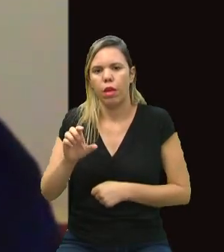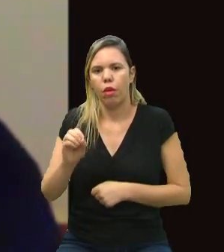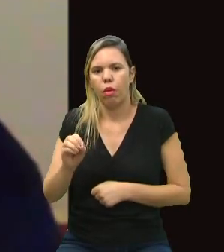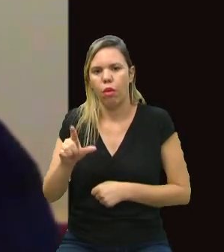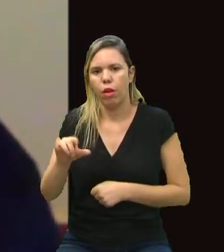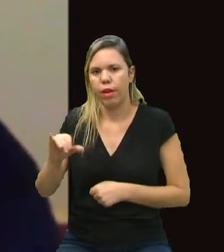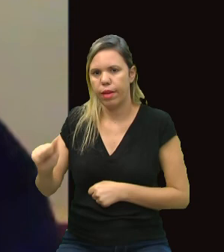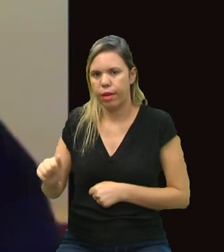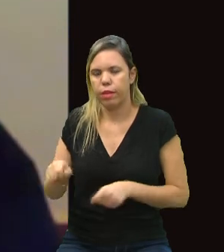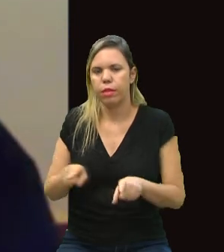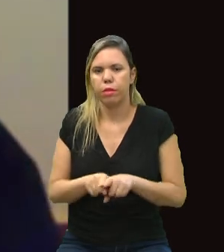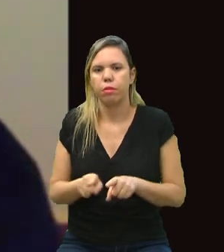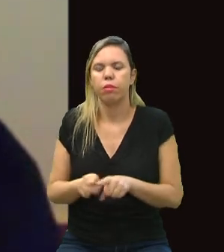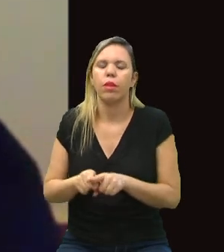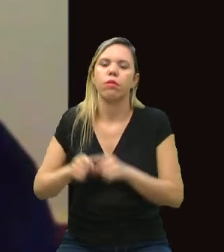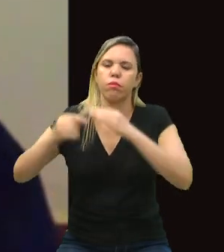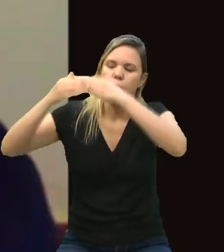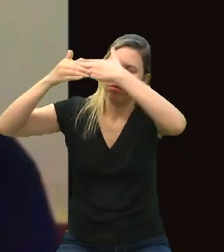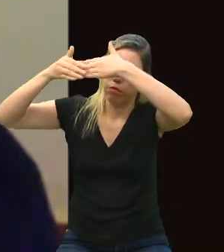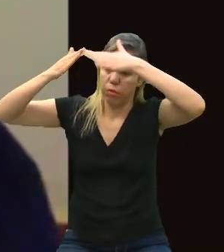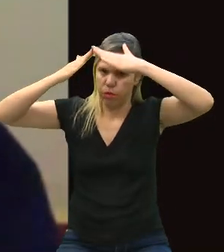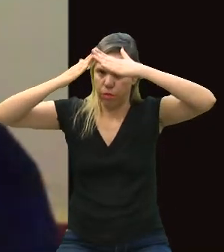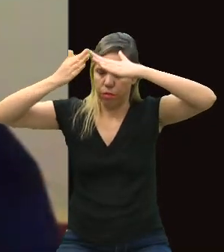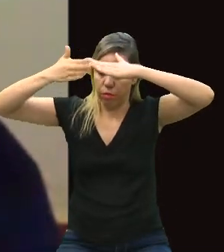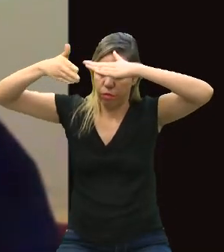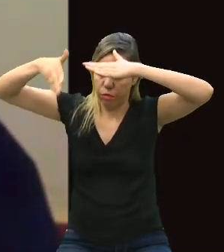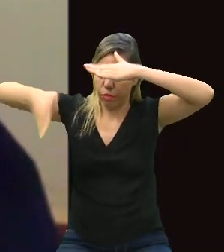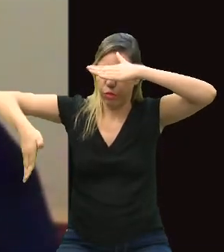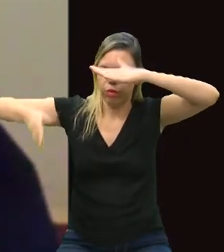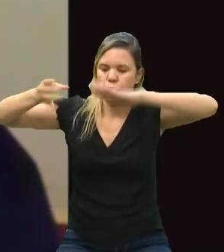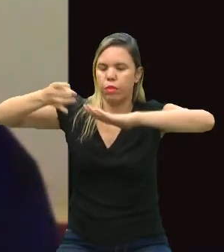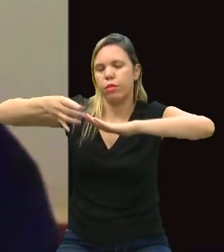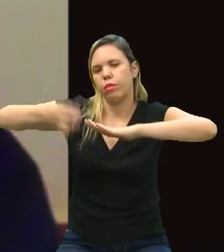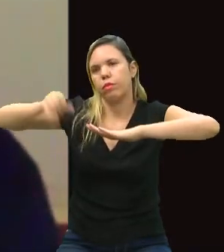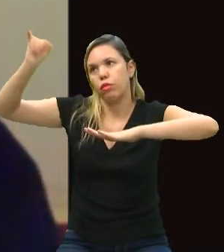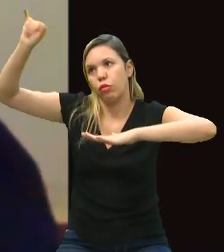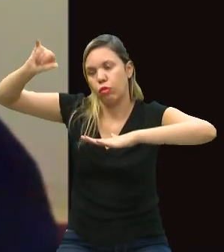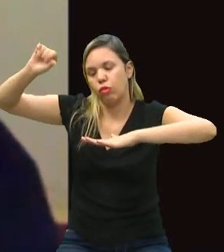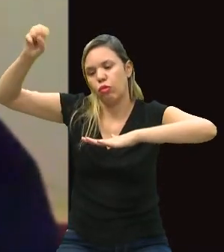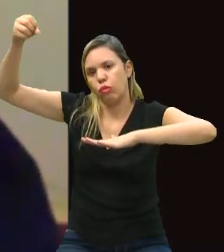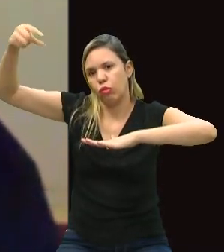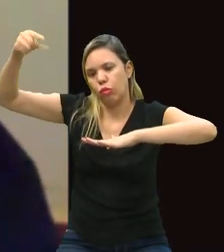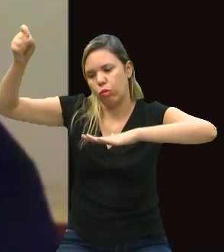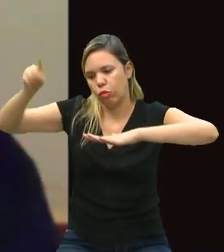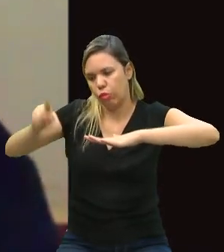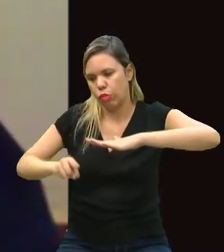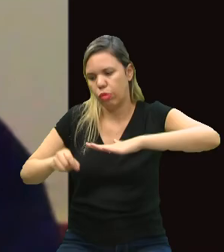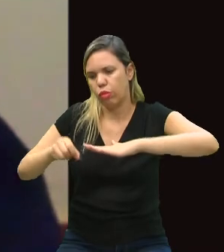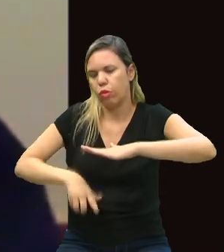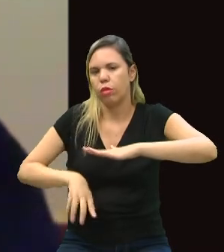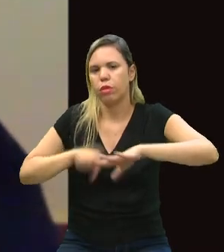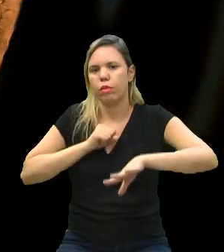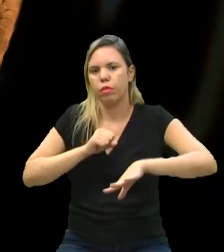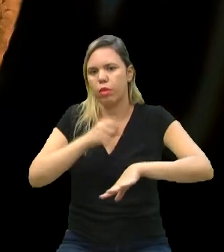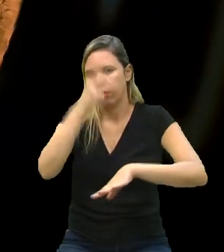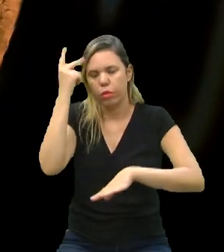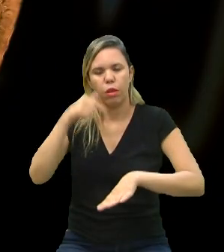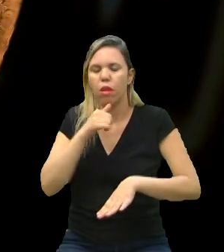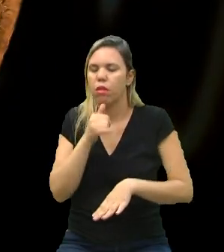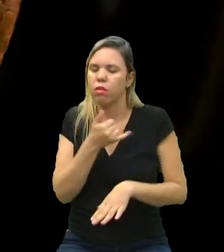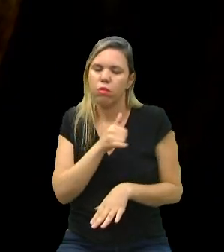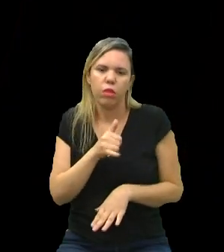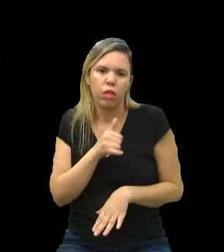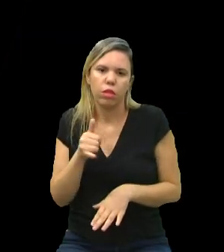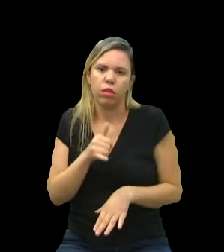Brasil, cerca de 1 milhão de pessoas ainda não tem energia elétrica em suas casas, né? Imagine isso, a pessoa não ter